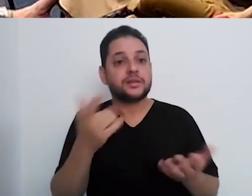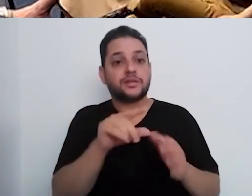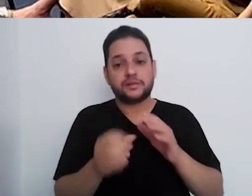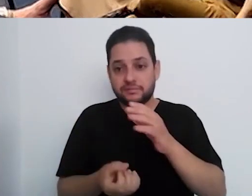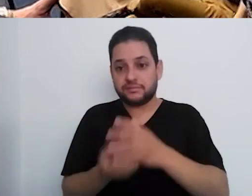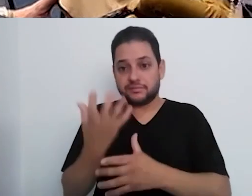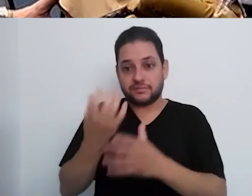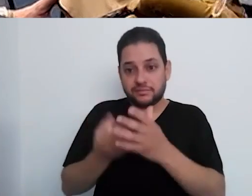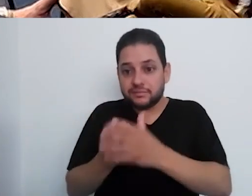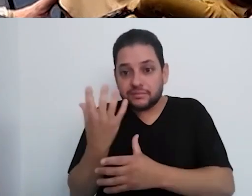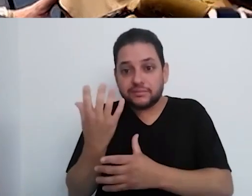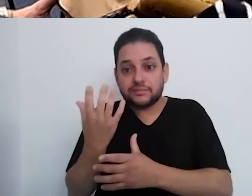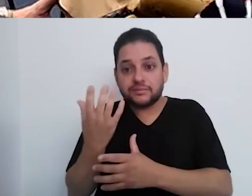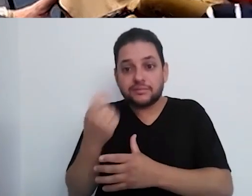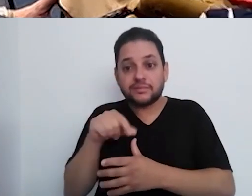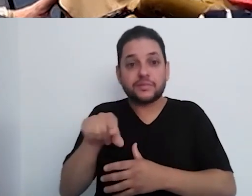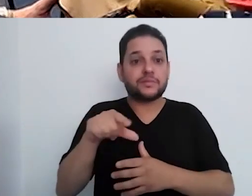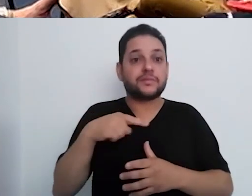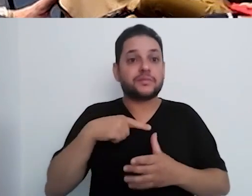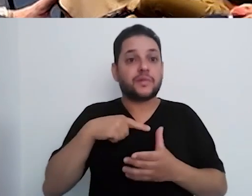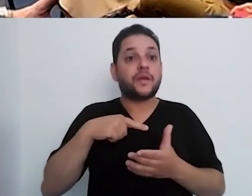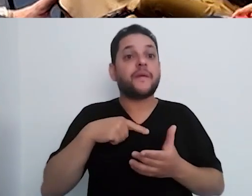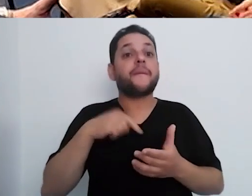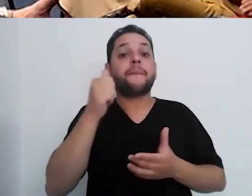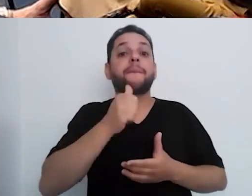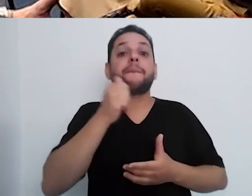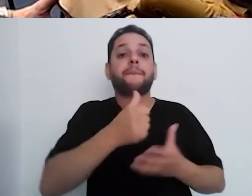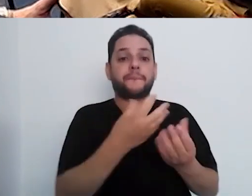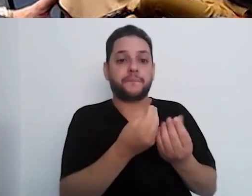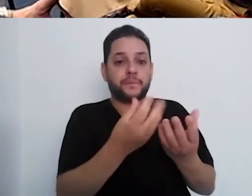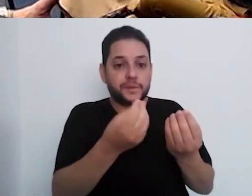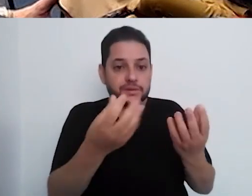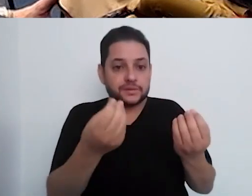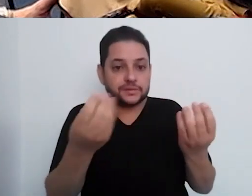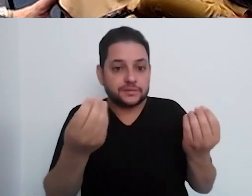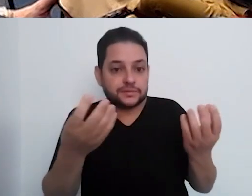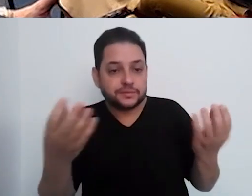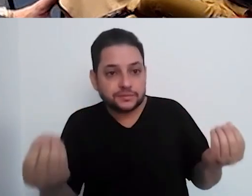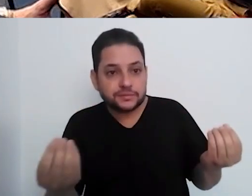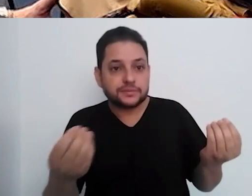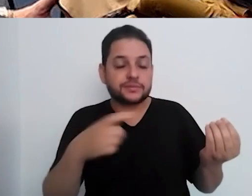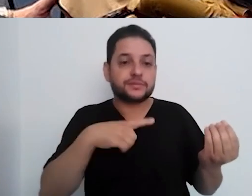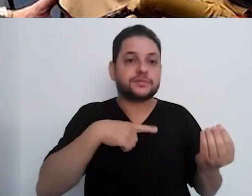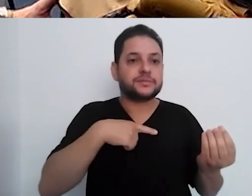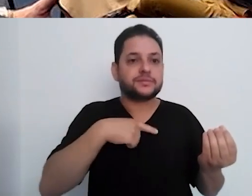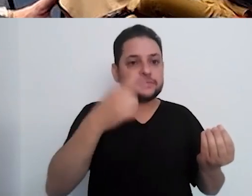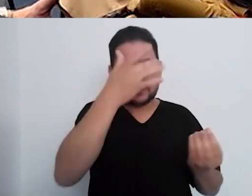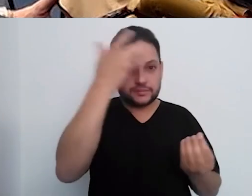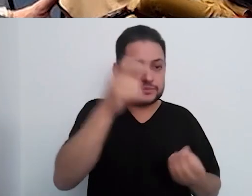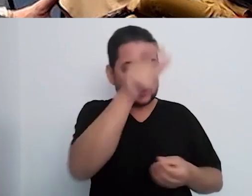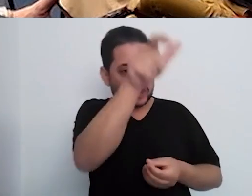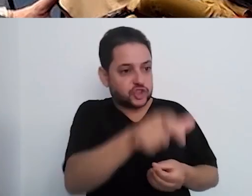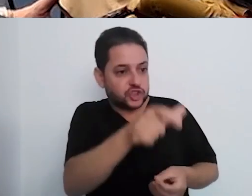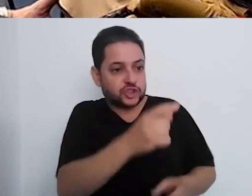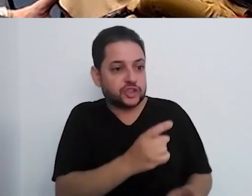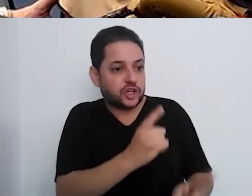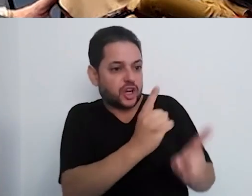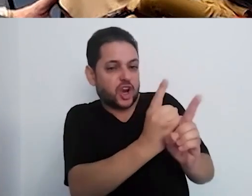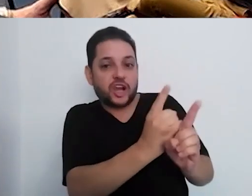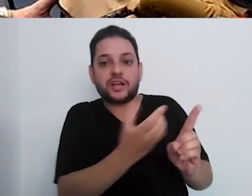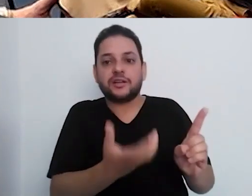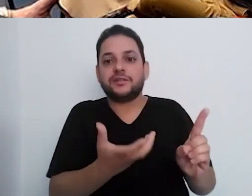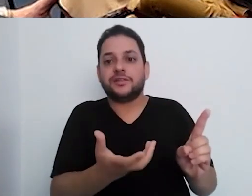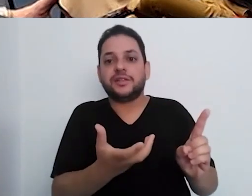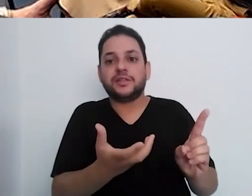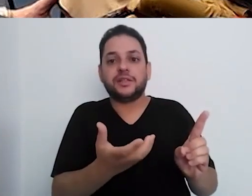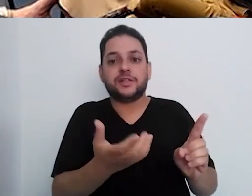produtoras, e muitas das produtoras são mulheres, são pessoas que conseguem fazer isso, conseguem achar personagem, como a gente diz. Eu quero achar um personagem. Então, eu